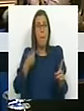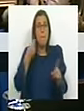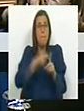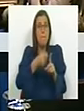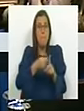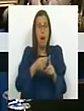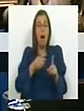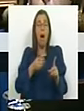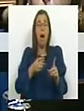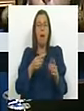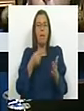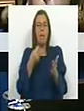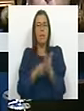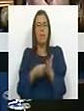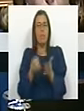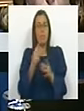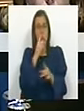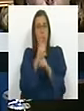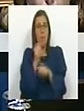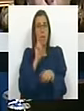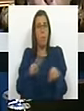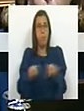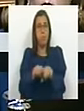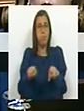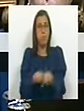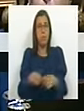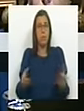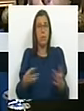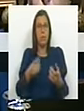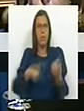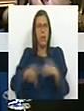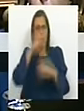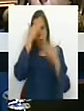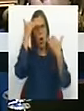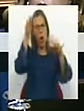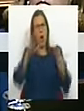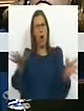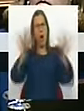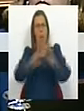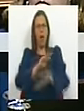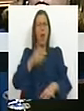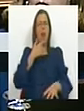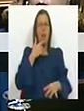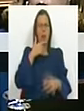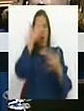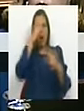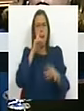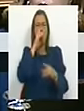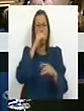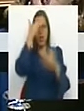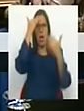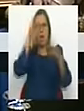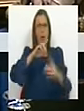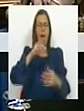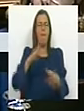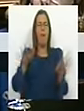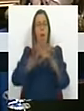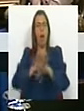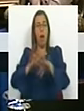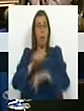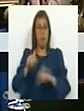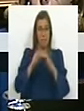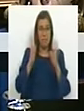pagar, pagará rigorosamente o mesmo valor. Exatamente. Deem a volta que quiserem, a falácia que quiserem, as piruetas que quiserem